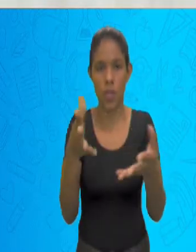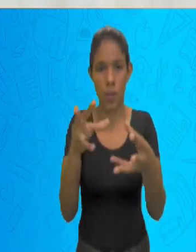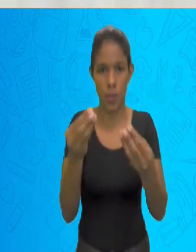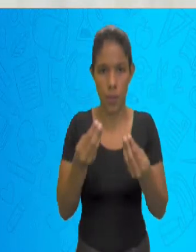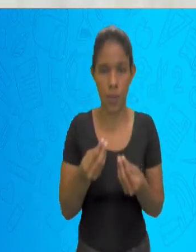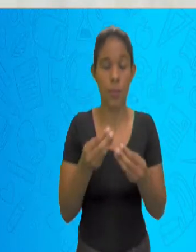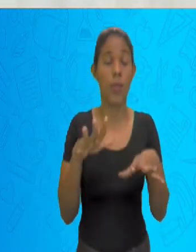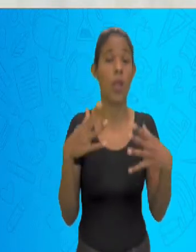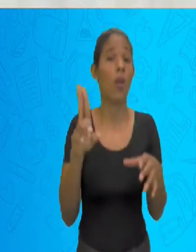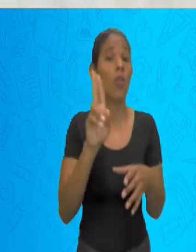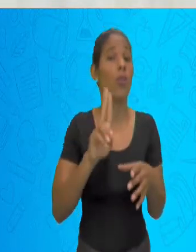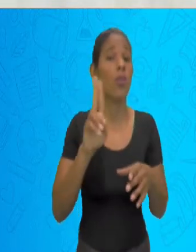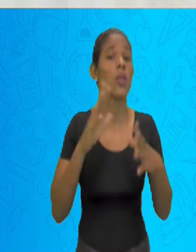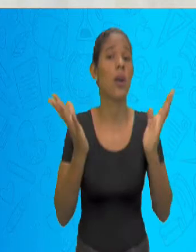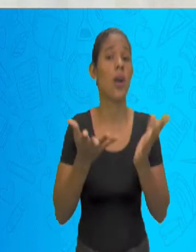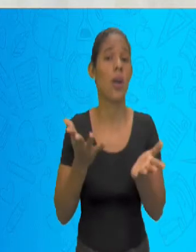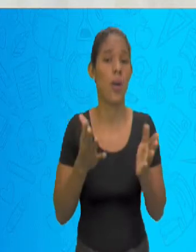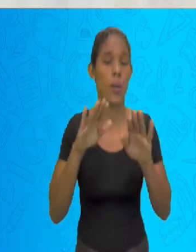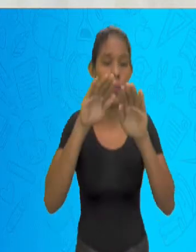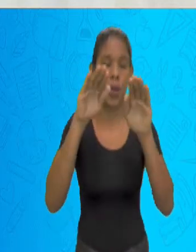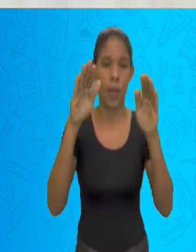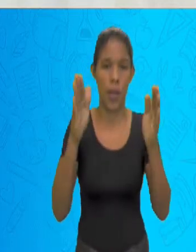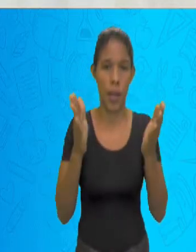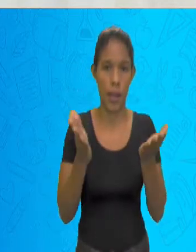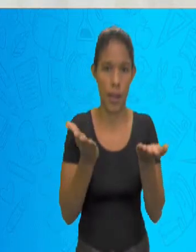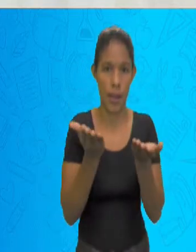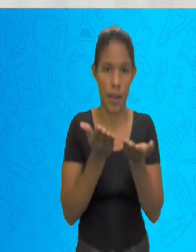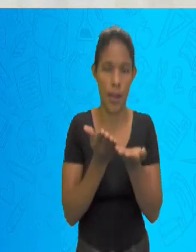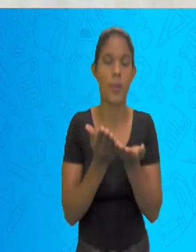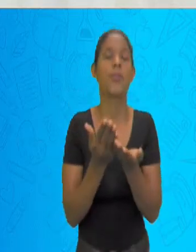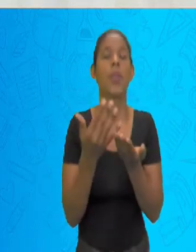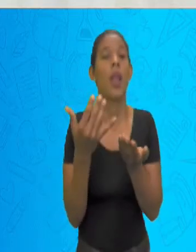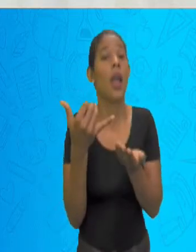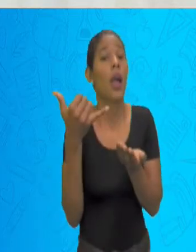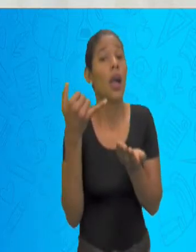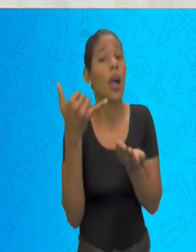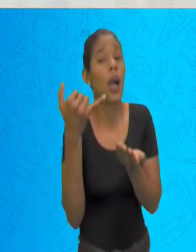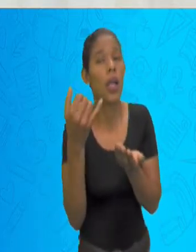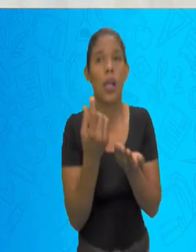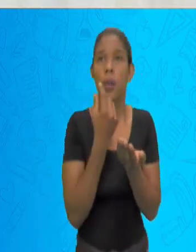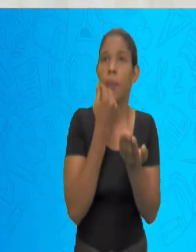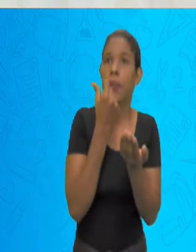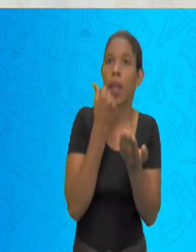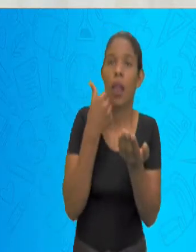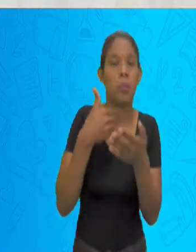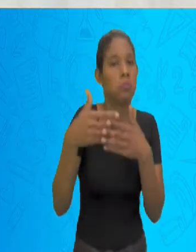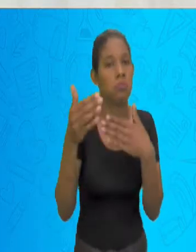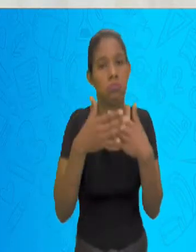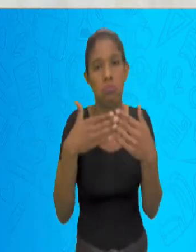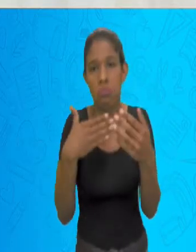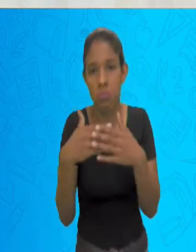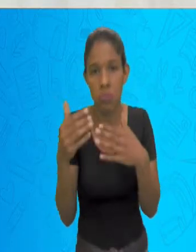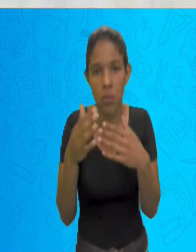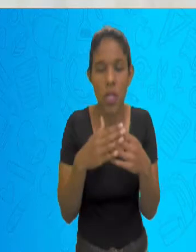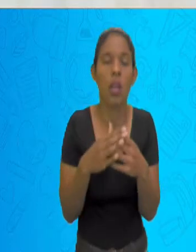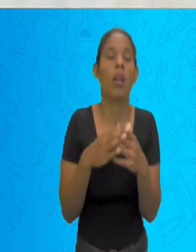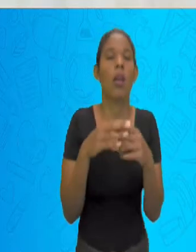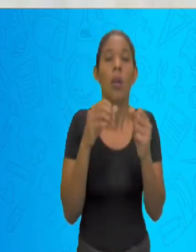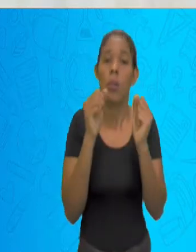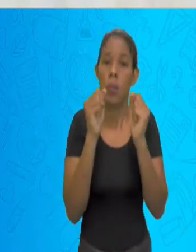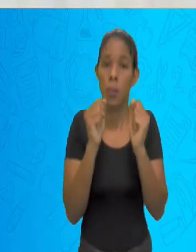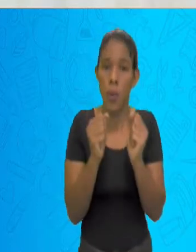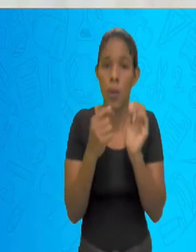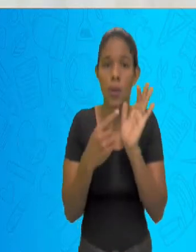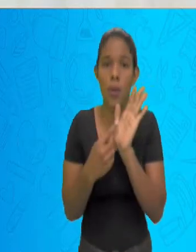esta caixa que você pegou, com uma canetinha ou com um lápis, algo que você tiver, você vai agora me ajudar a